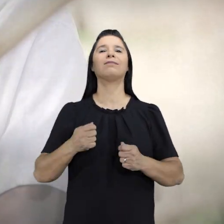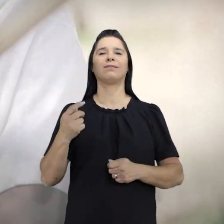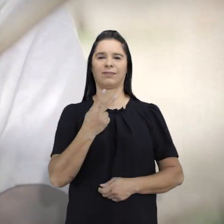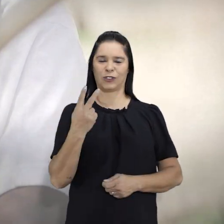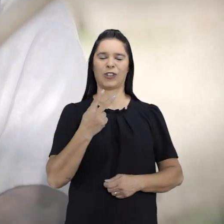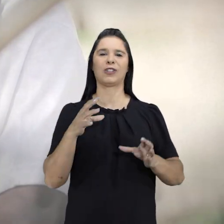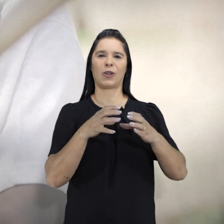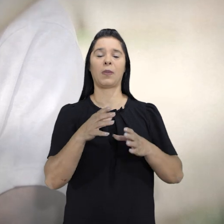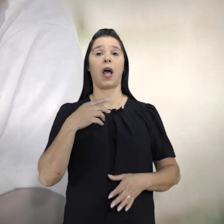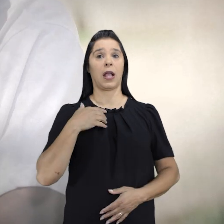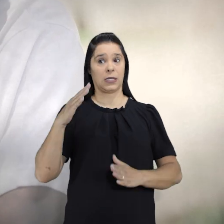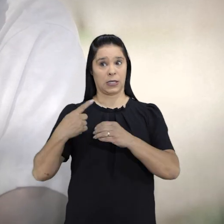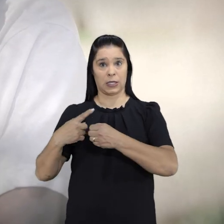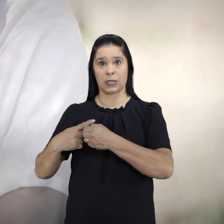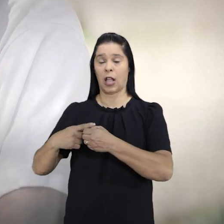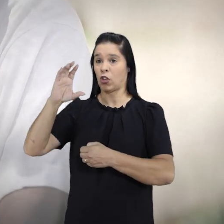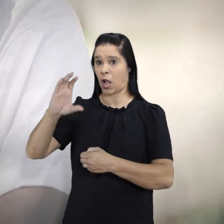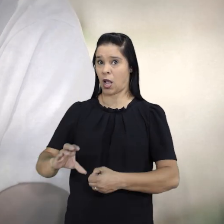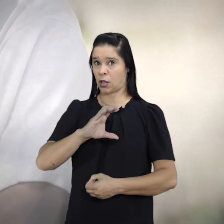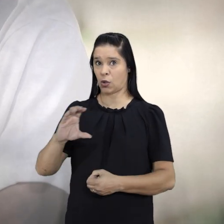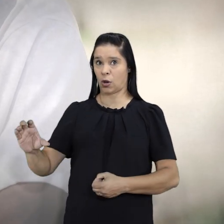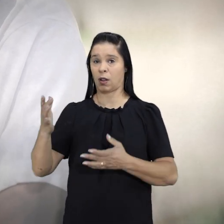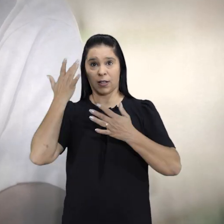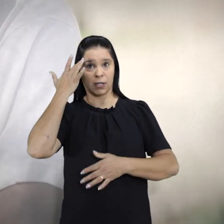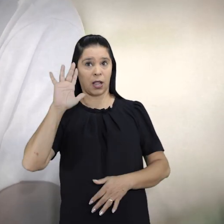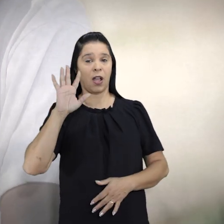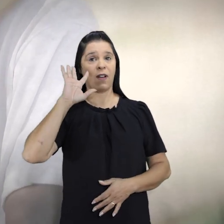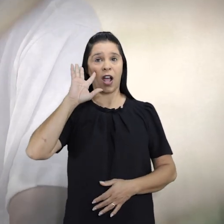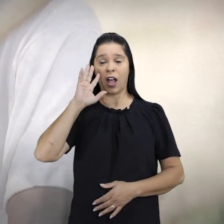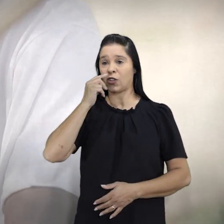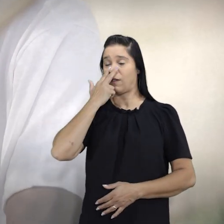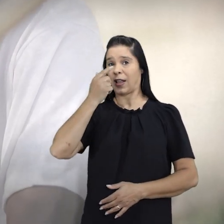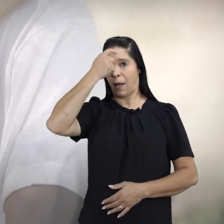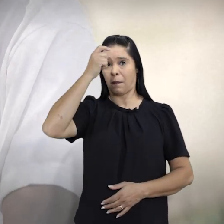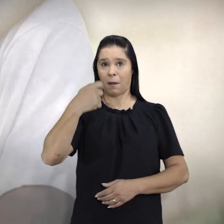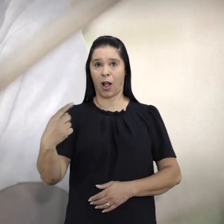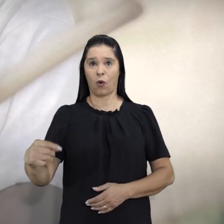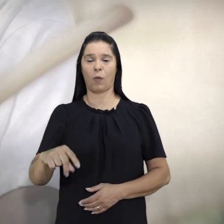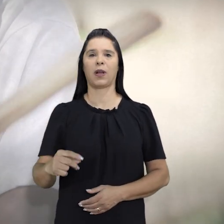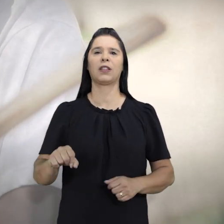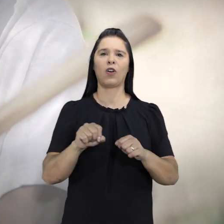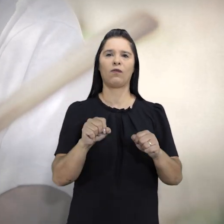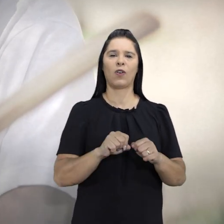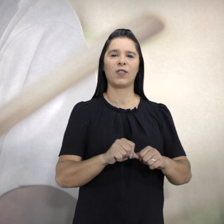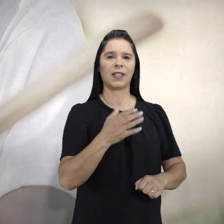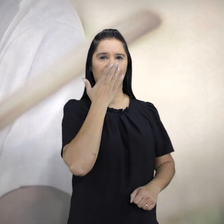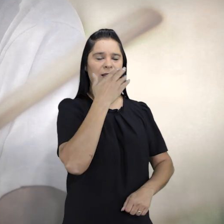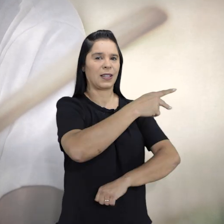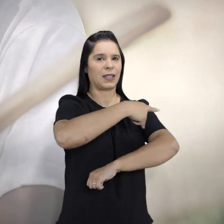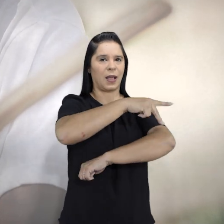cidade era um pessoal muito católico, e é até hoje, eles vão estranhar, vai achar que é macumba. Então vamos fazer na Praça da